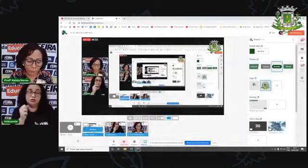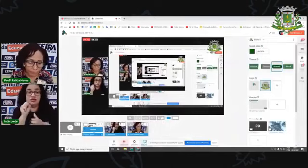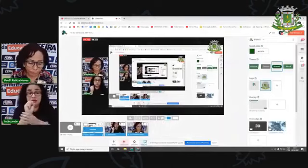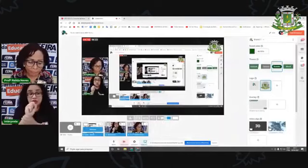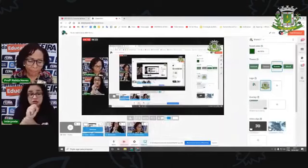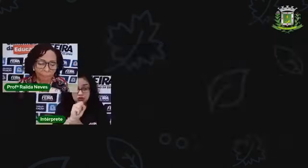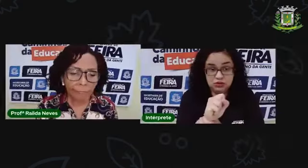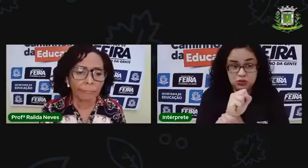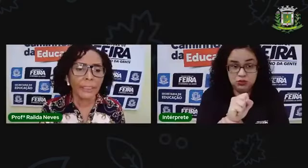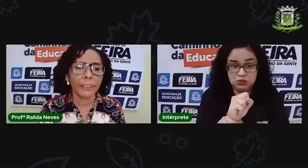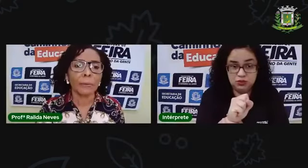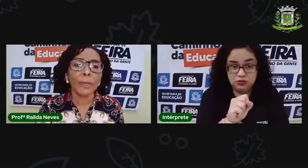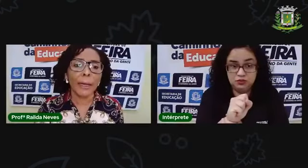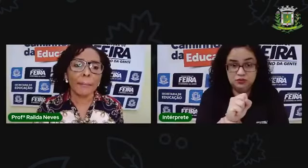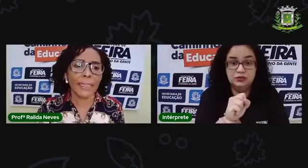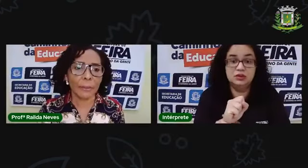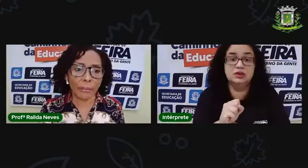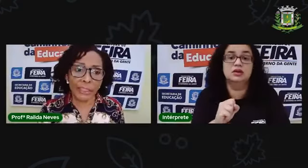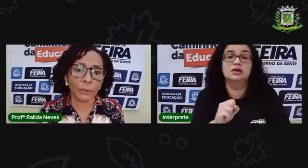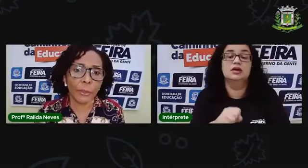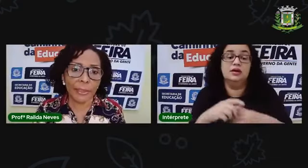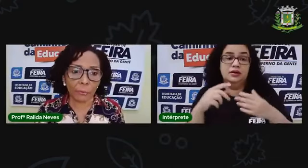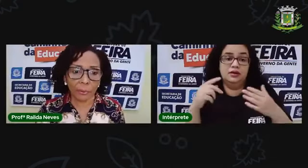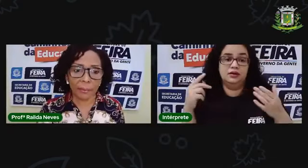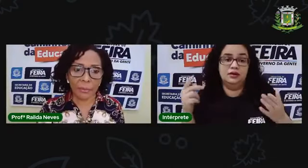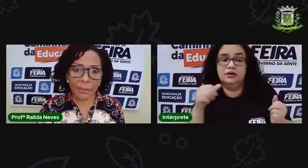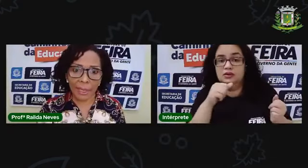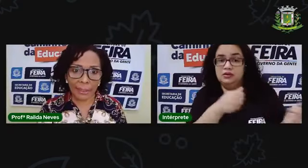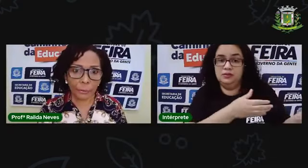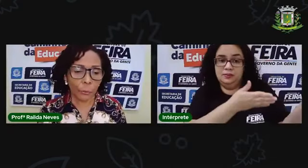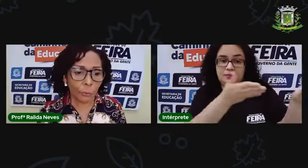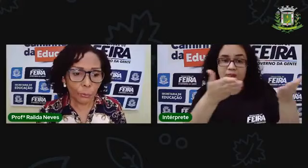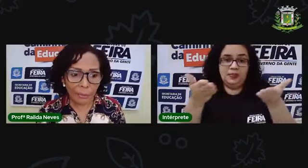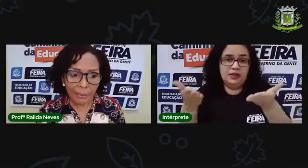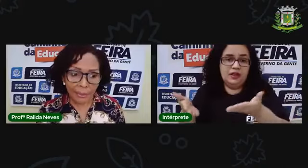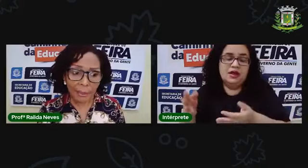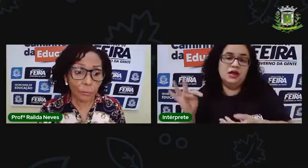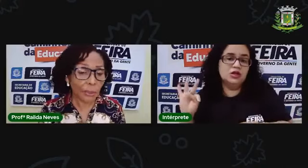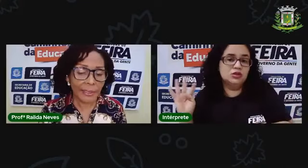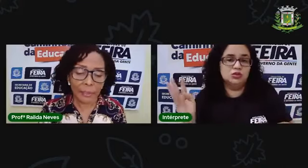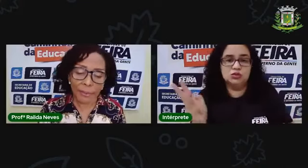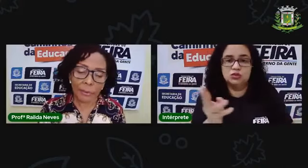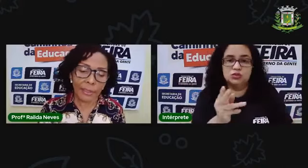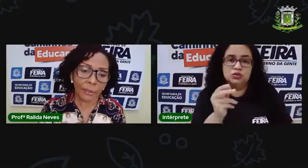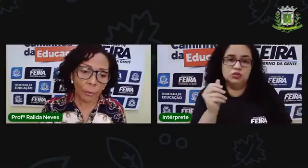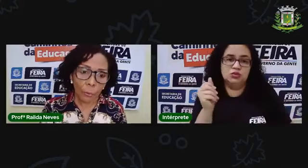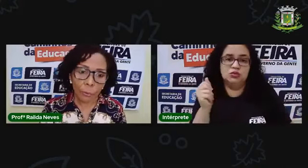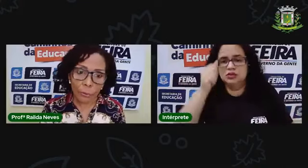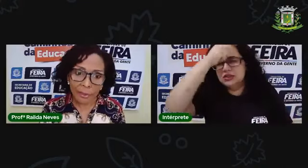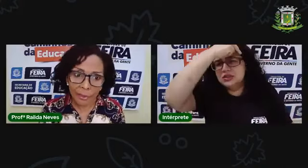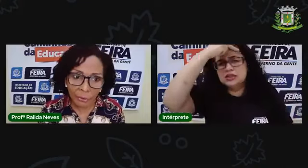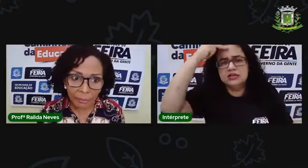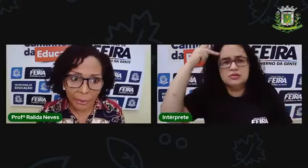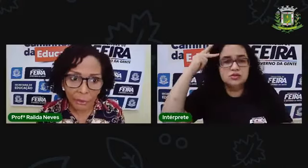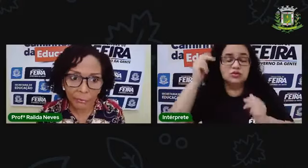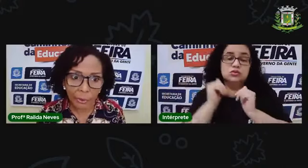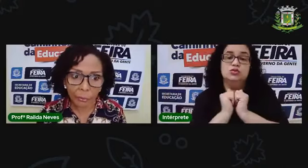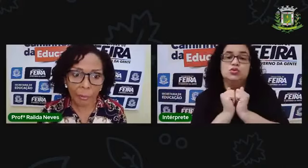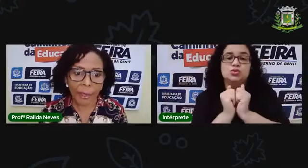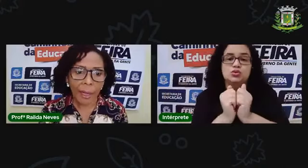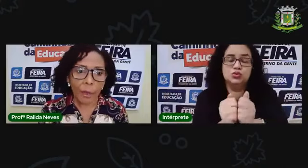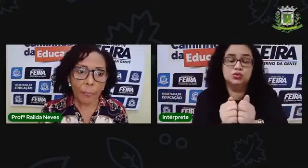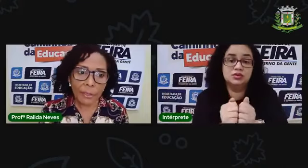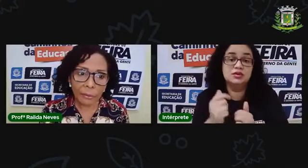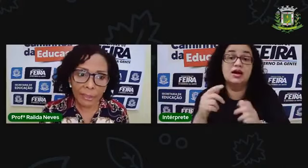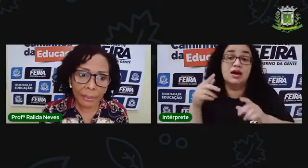seguro. Então, mais uma vez, nós saudamos a todos e todas as pessoas que estão conosco neste ambiente